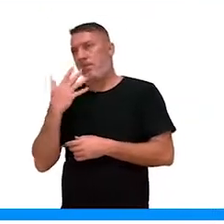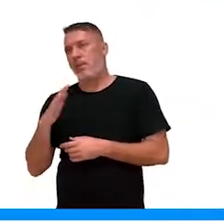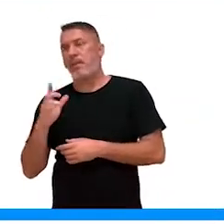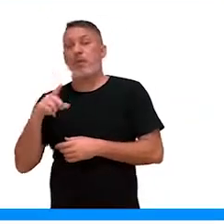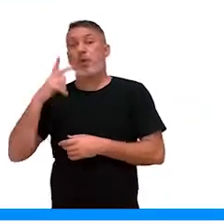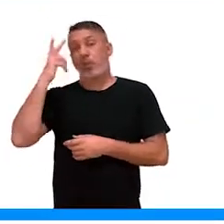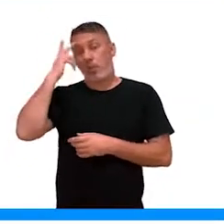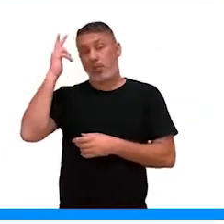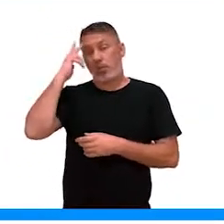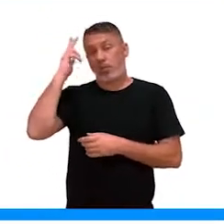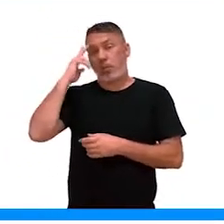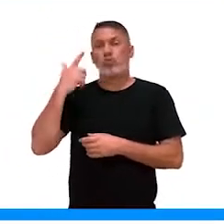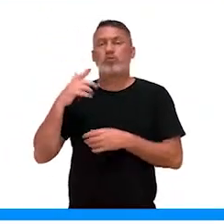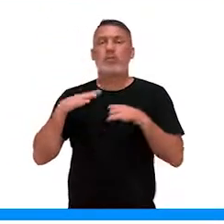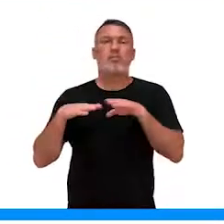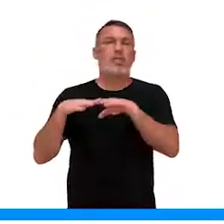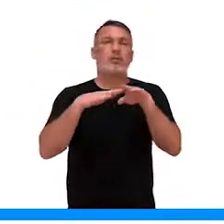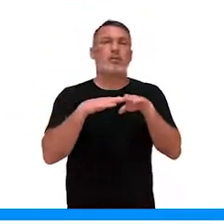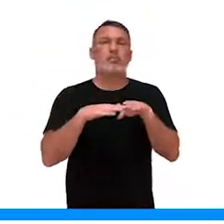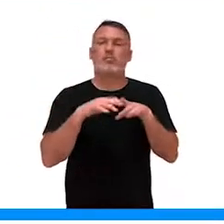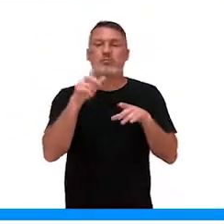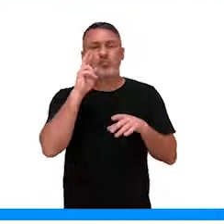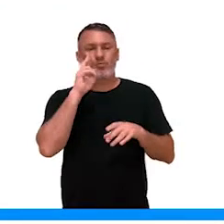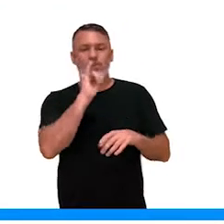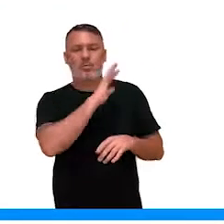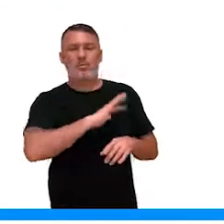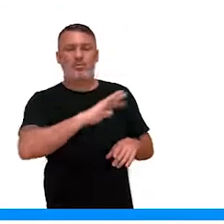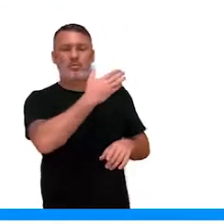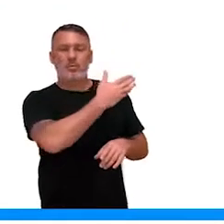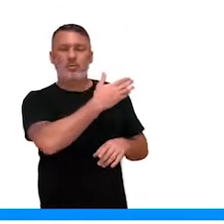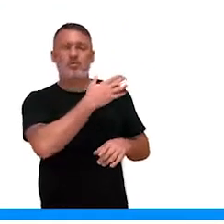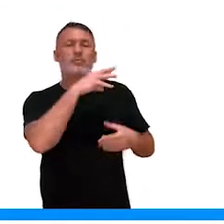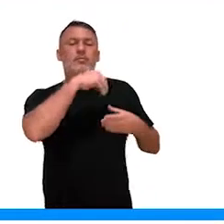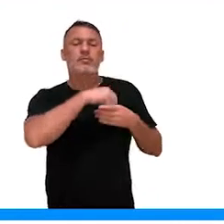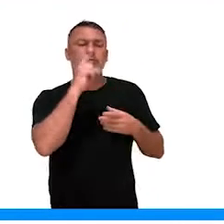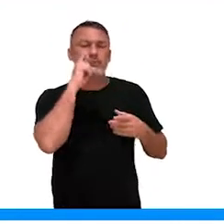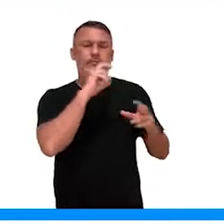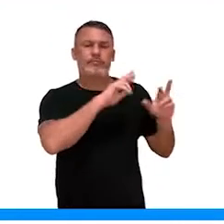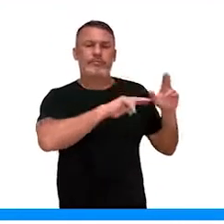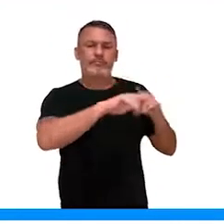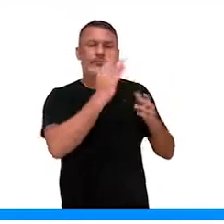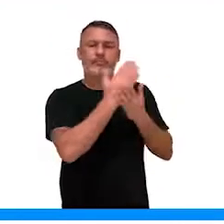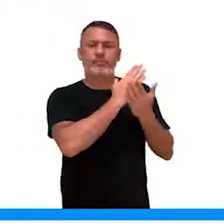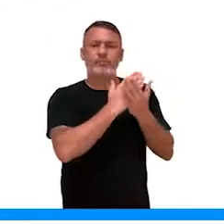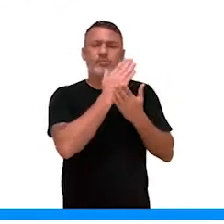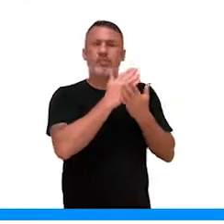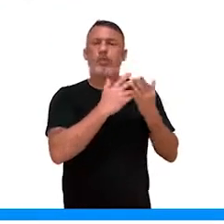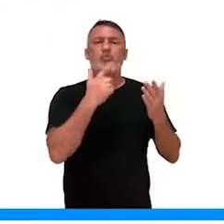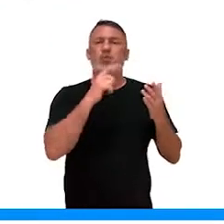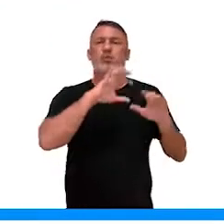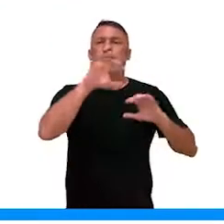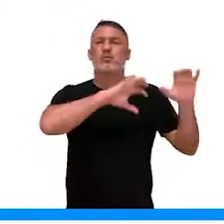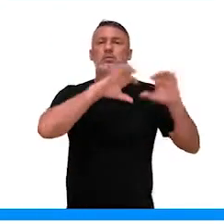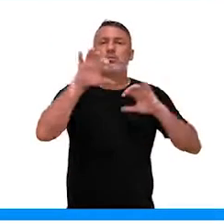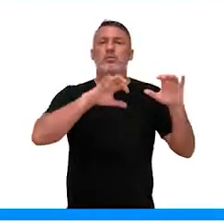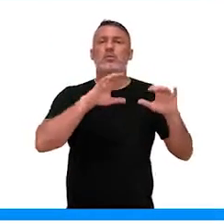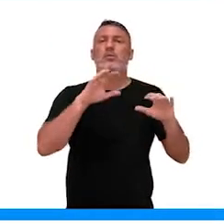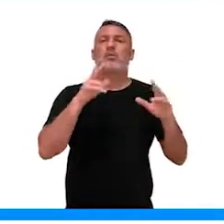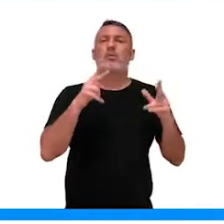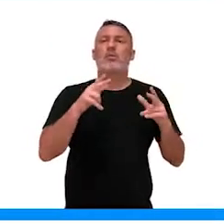é mais ou menos, é média e não tem um padrão. Vocês podem olhar na imagem que ele é distribuído de